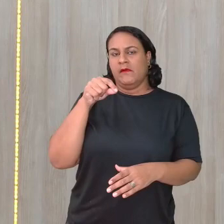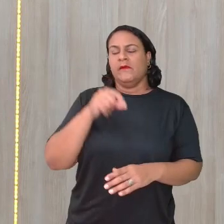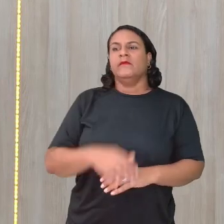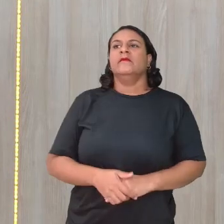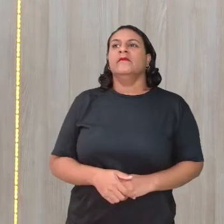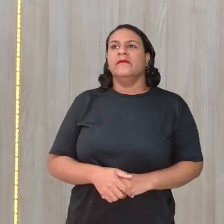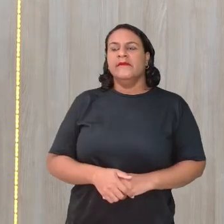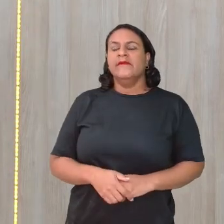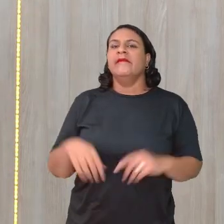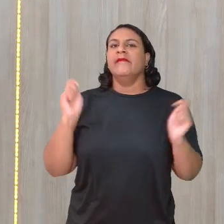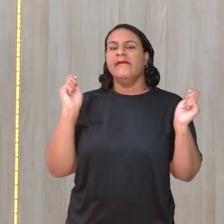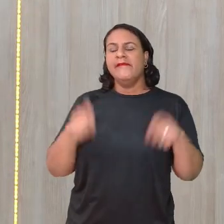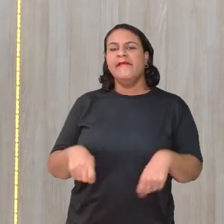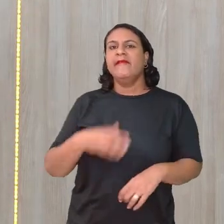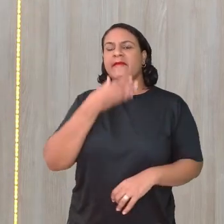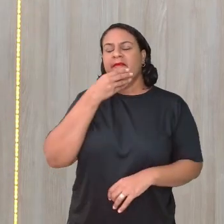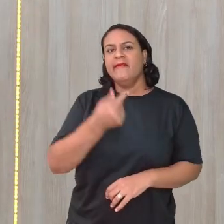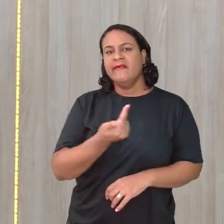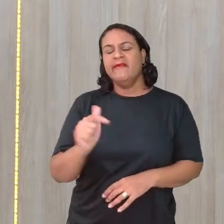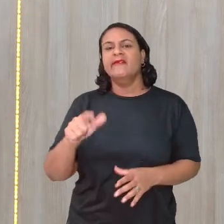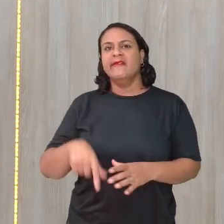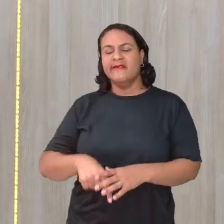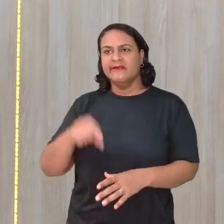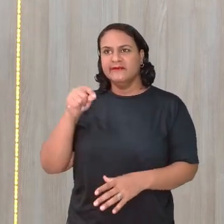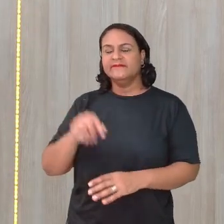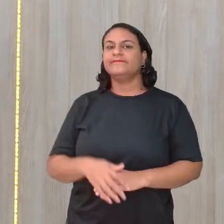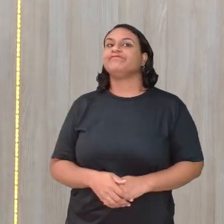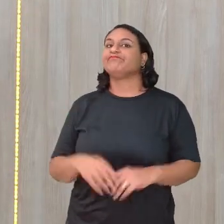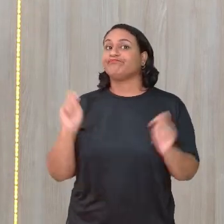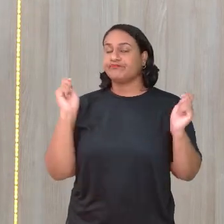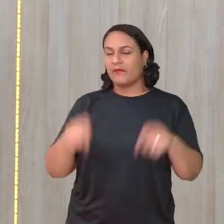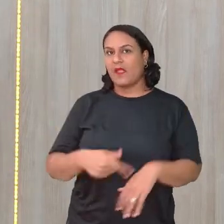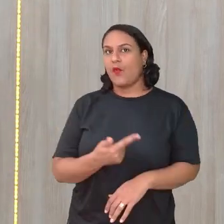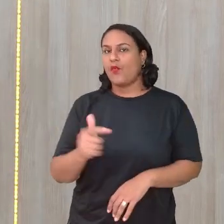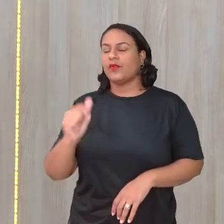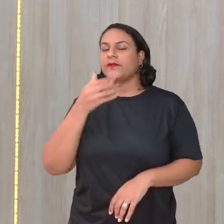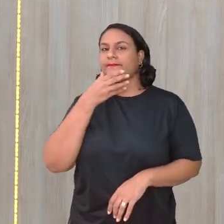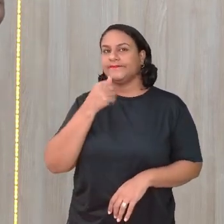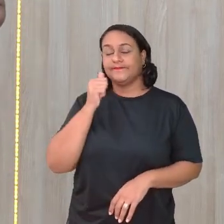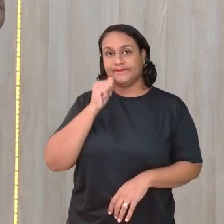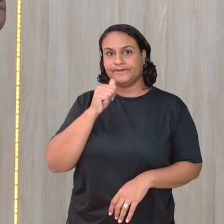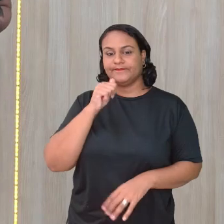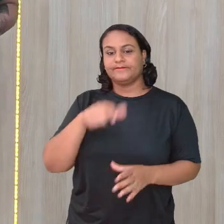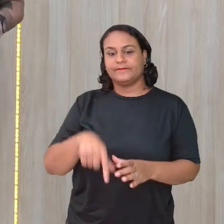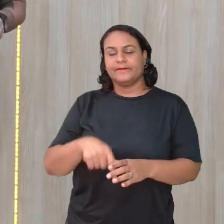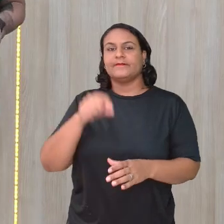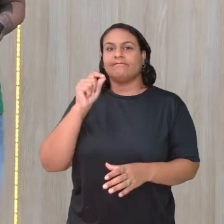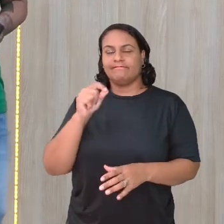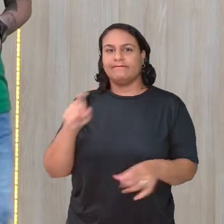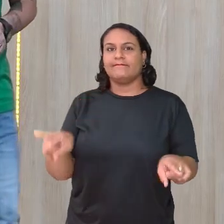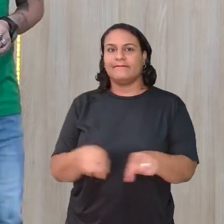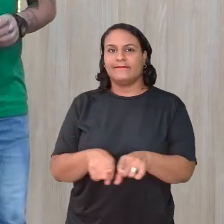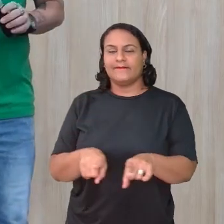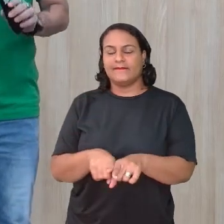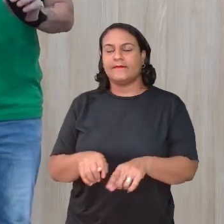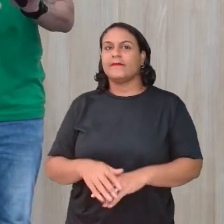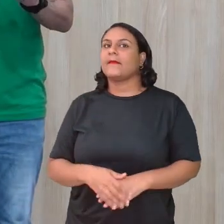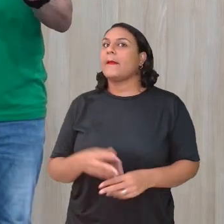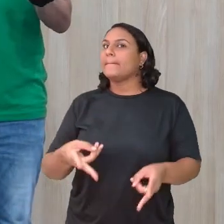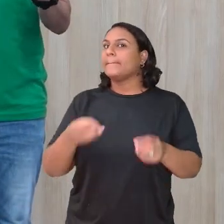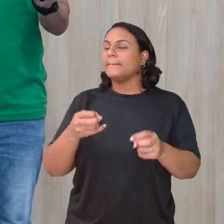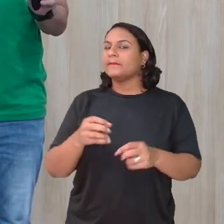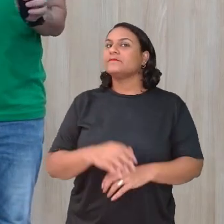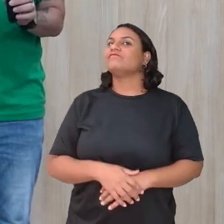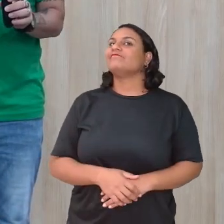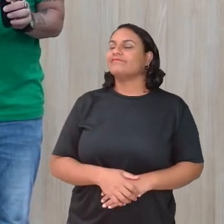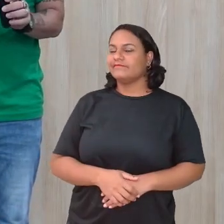sorteada, é possível que esse rapaz aqui é que seja o sorteado ou que essa garota ali é que seja a sorteada. Percebe que